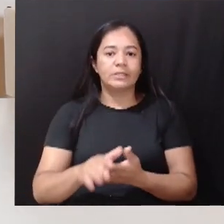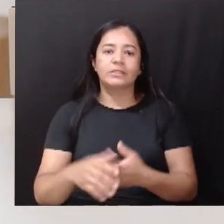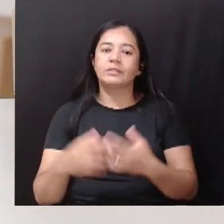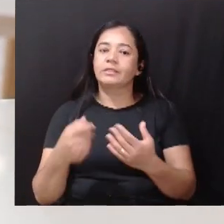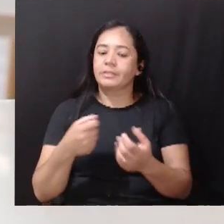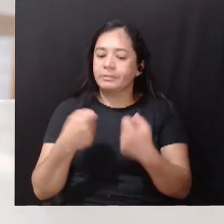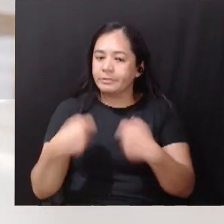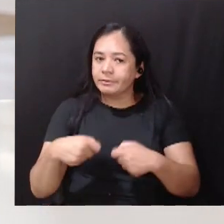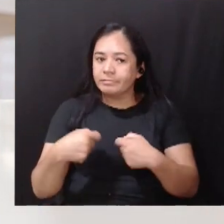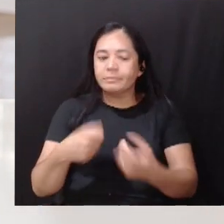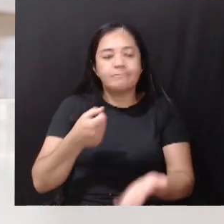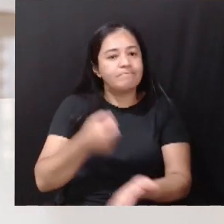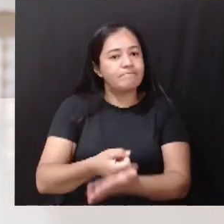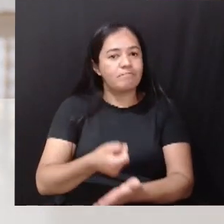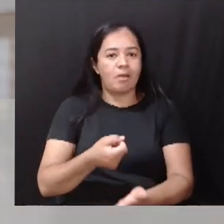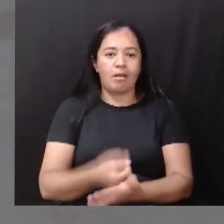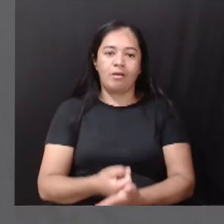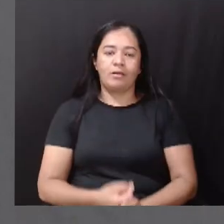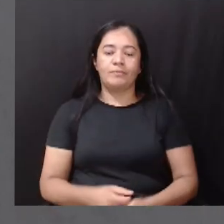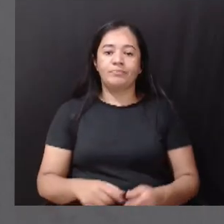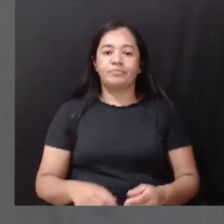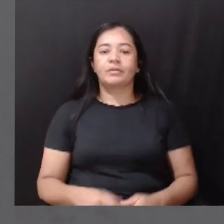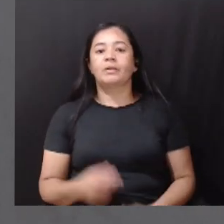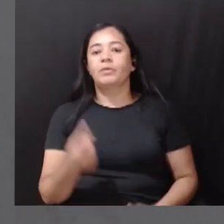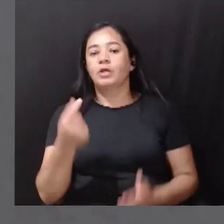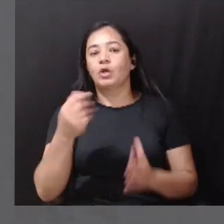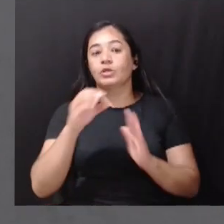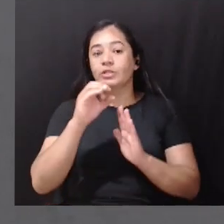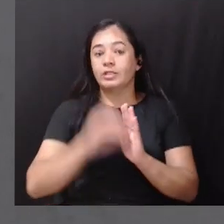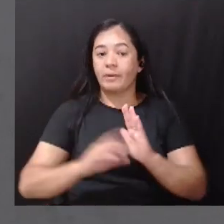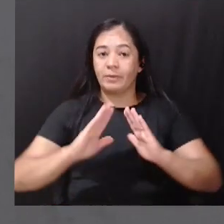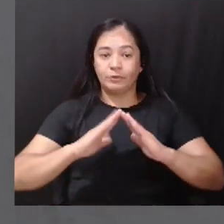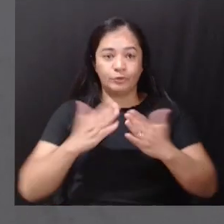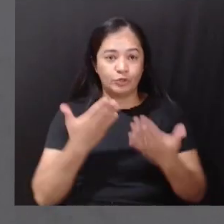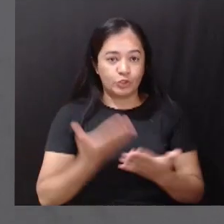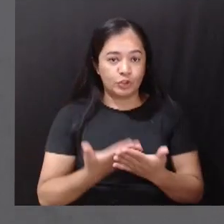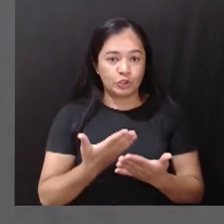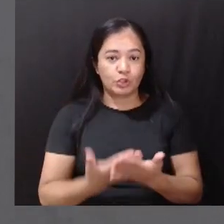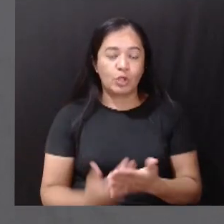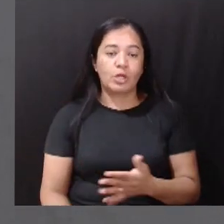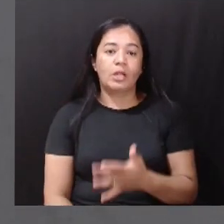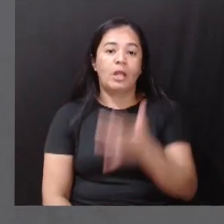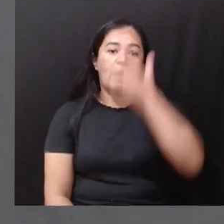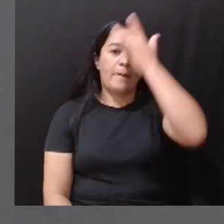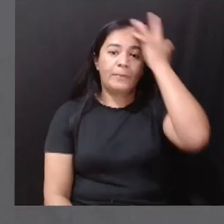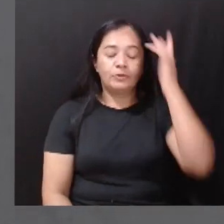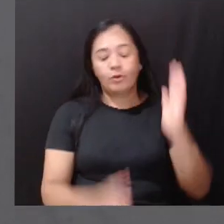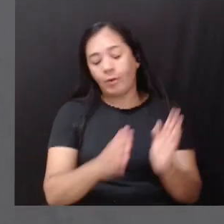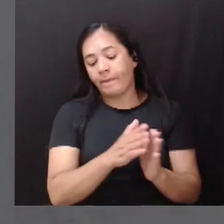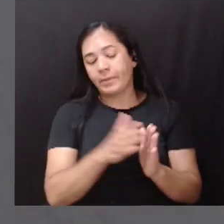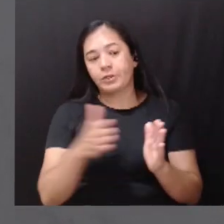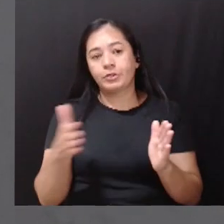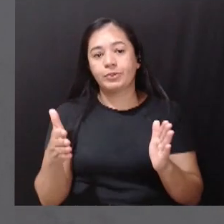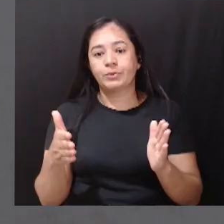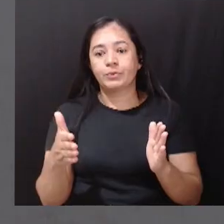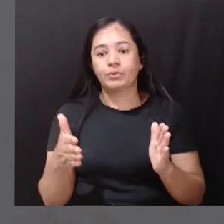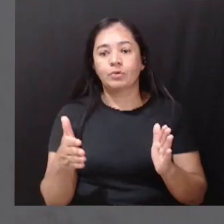orçamento. Depois, orçamento escolar para quem está nessa fase